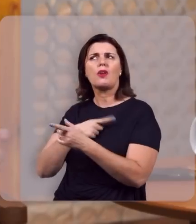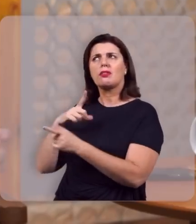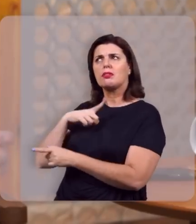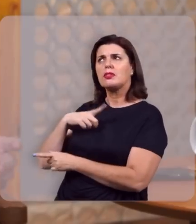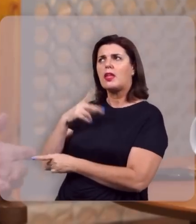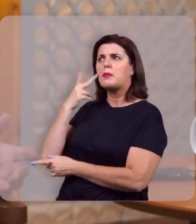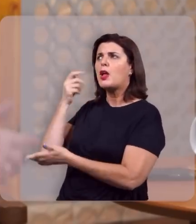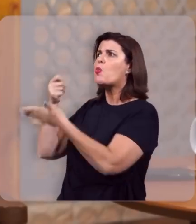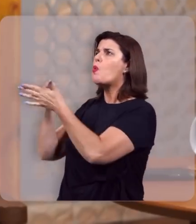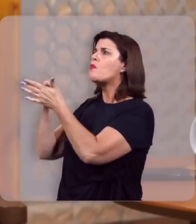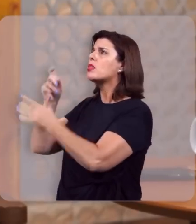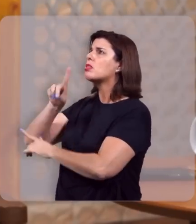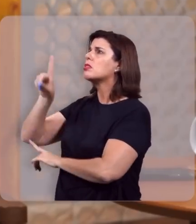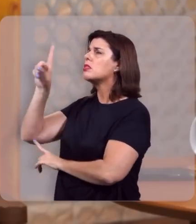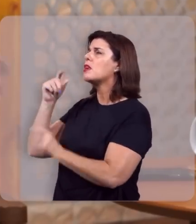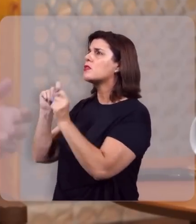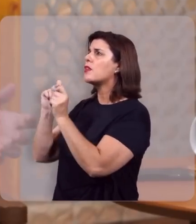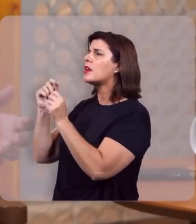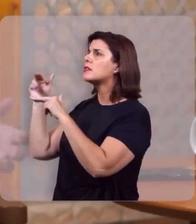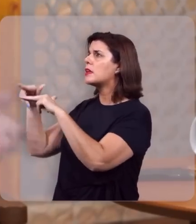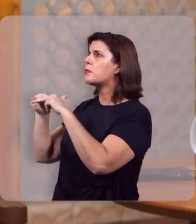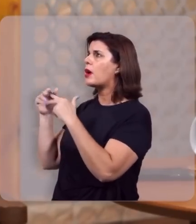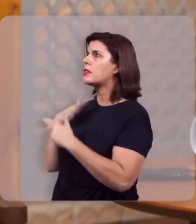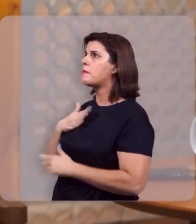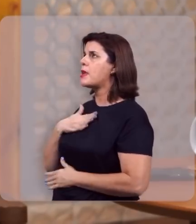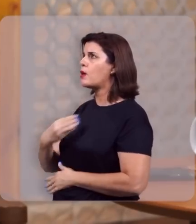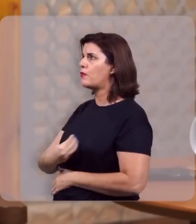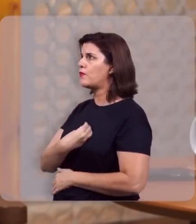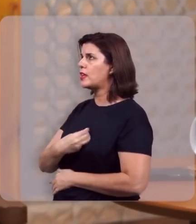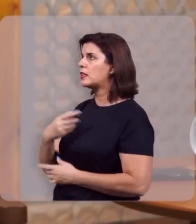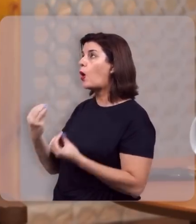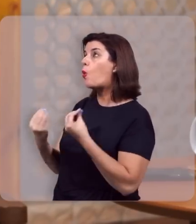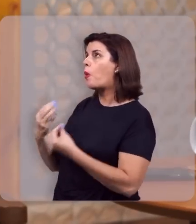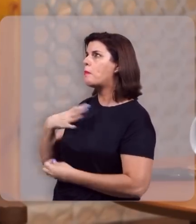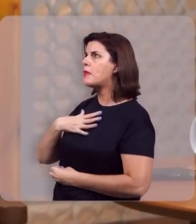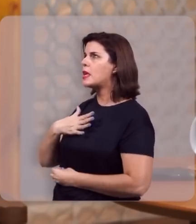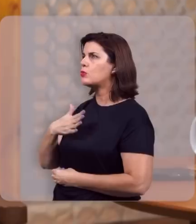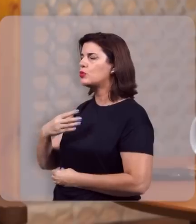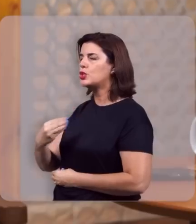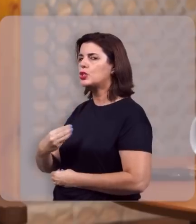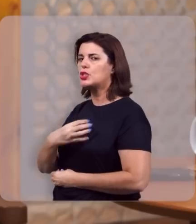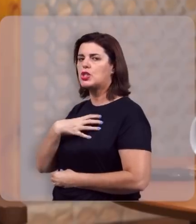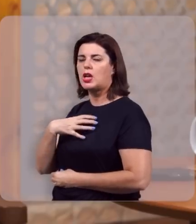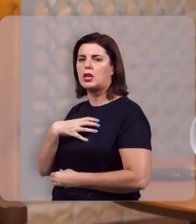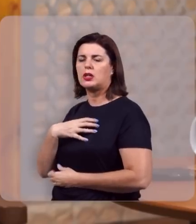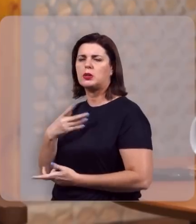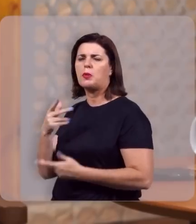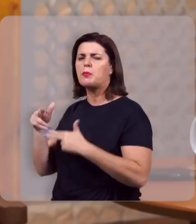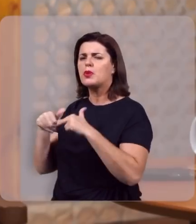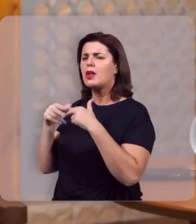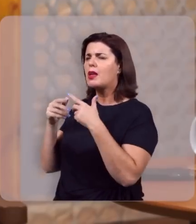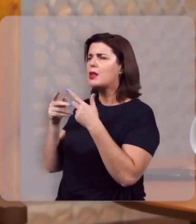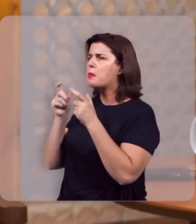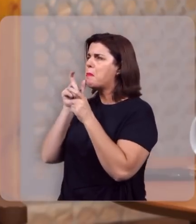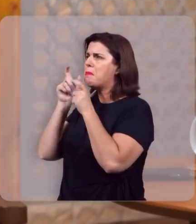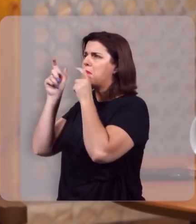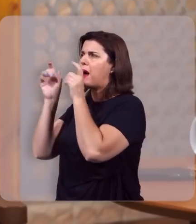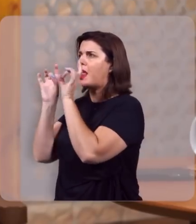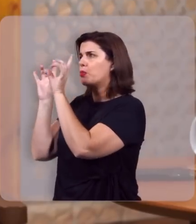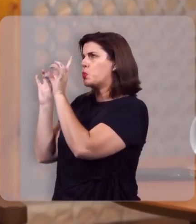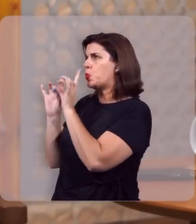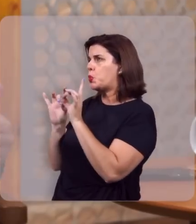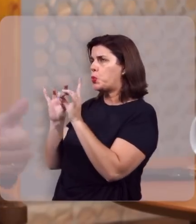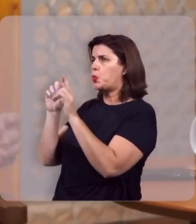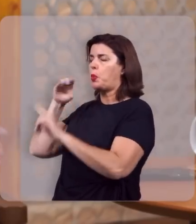ferramenta que a gente tem para convencer Deus a fazer as coisas do nosso jeito. Por isso, muitas vezes, a gente usa palavras rebuscadas para